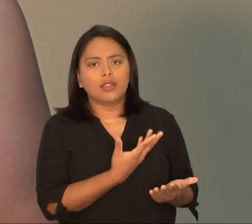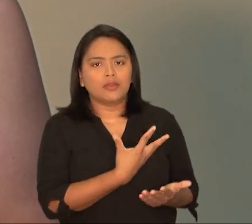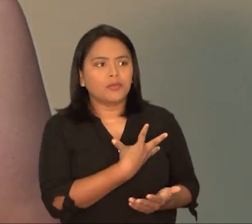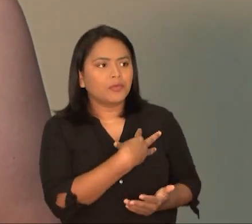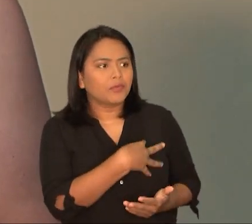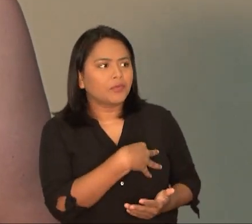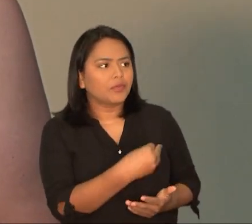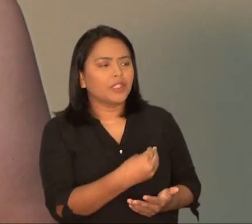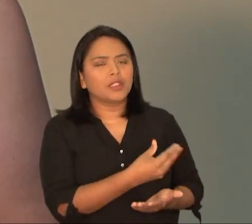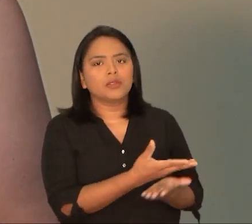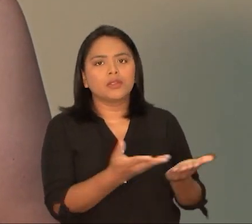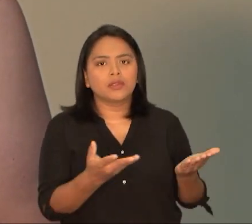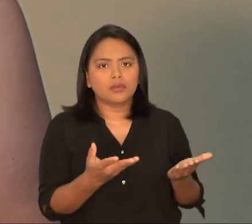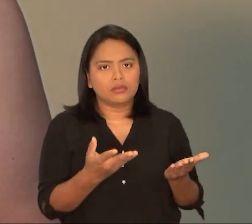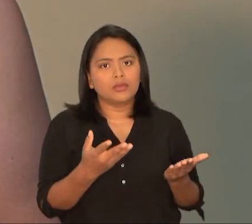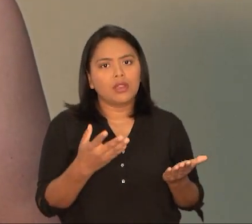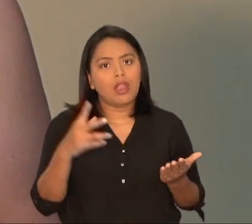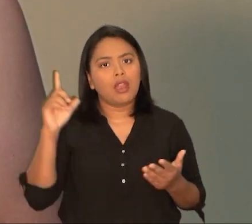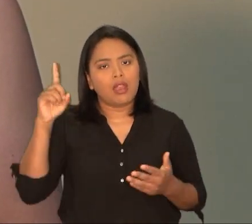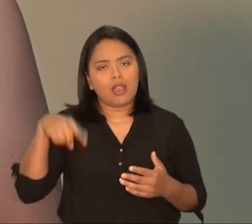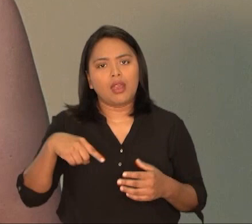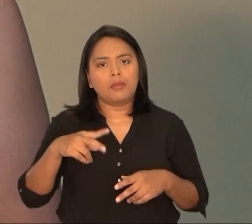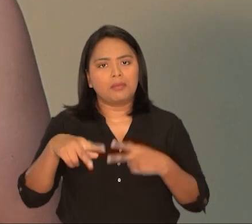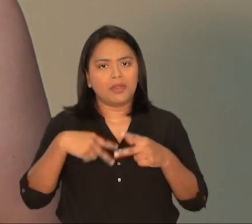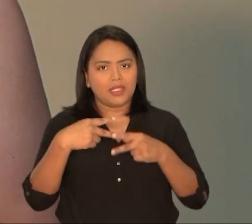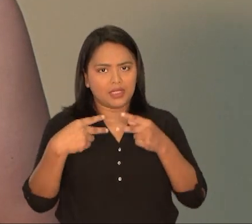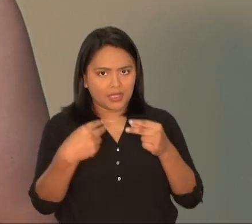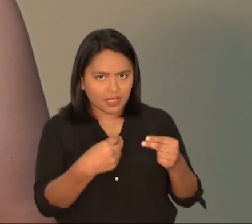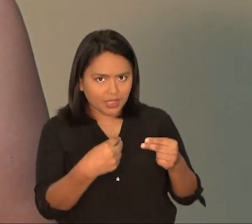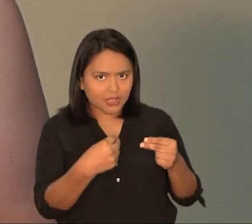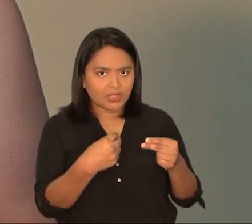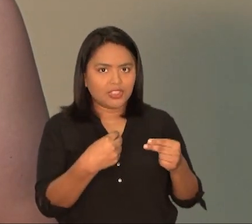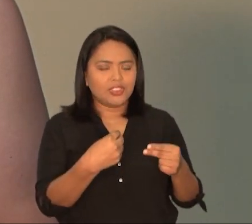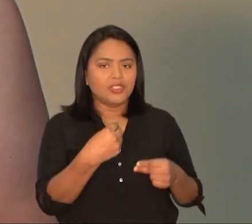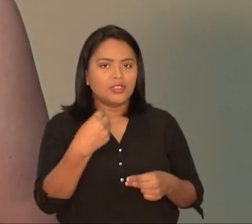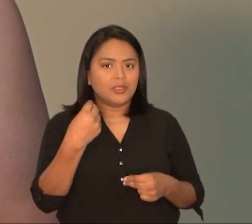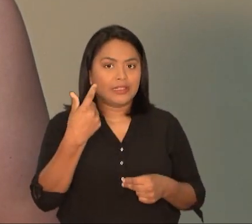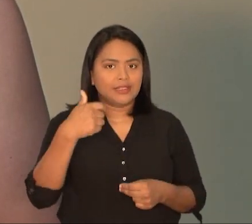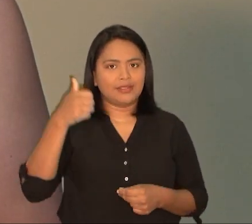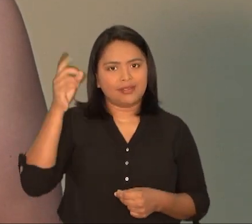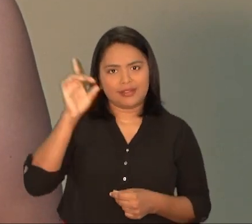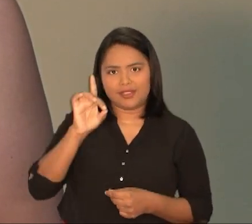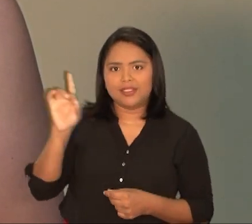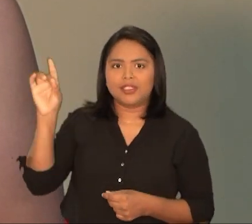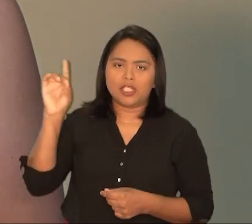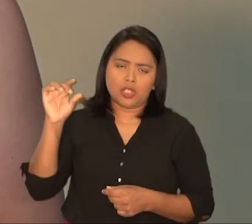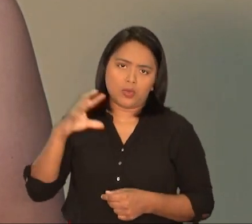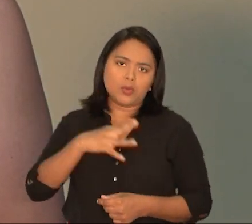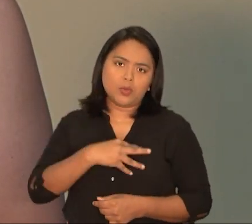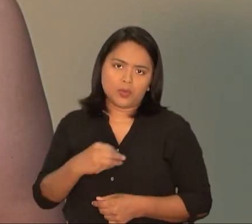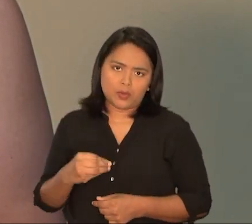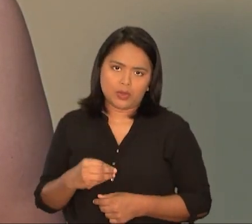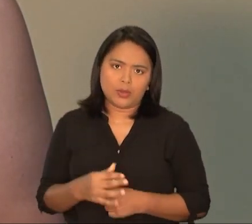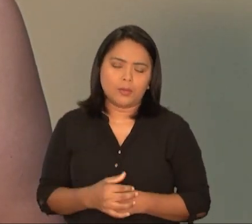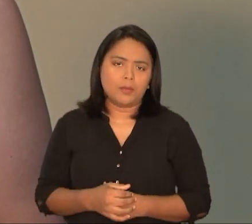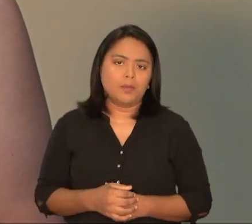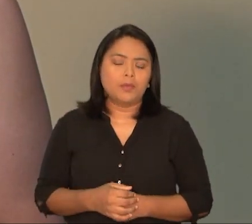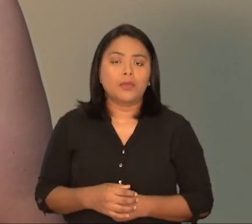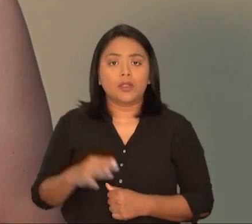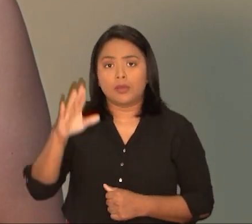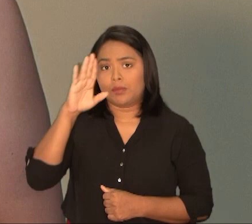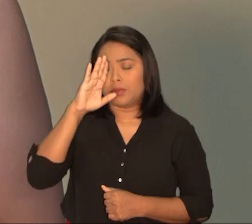são heranças do Senhor Jesus. Então, meus filhos sempre foram a minha prioridade e são até